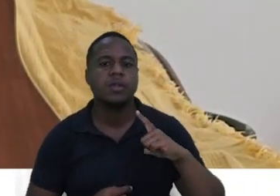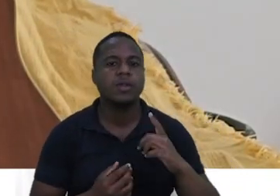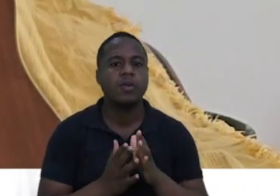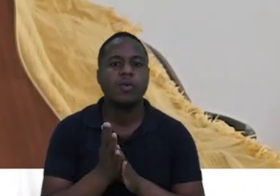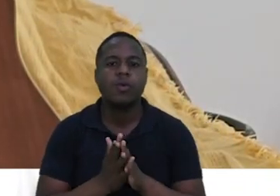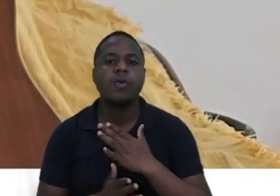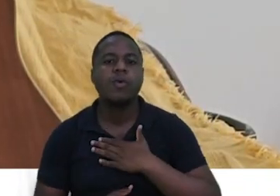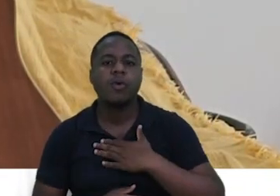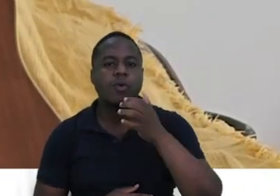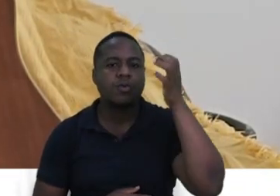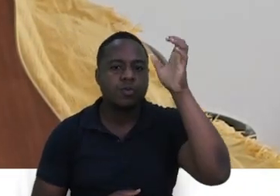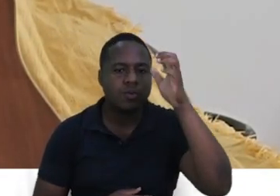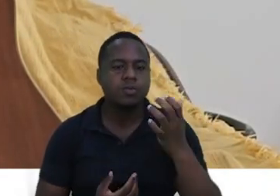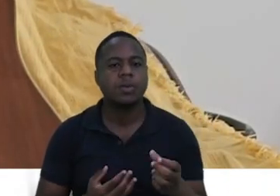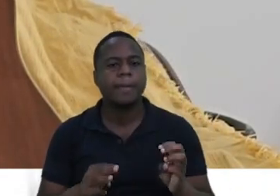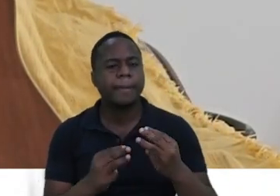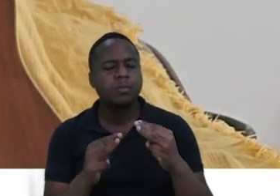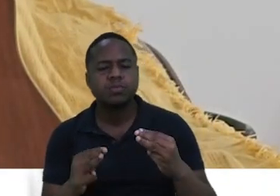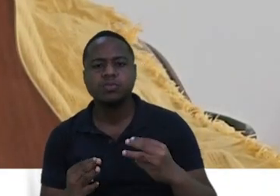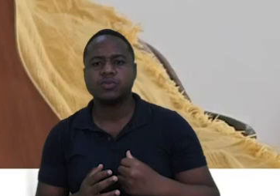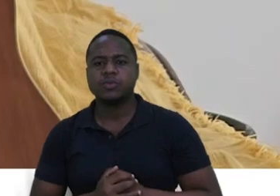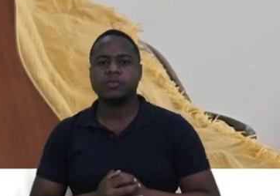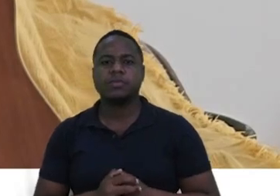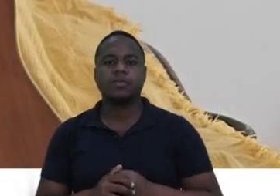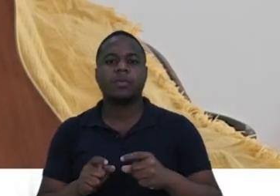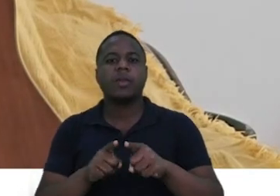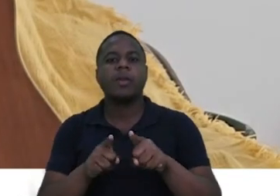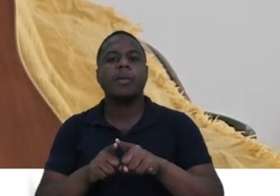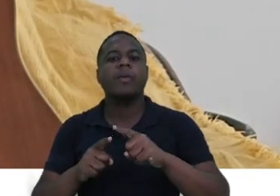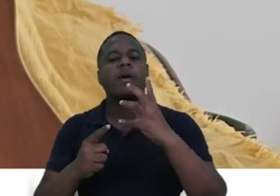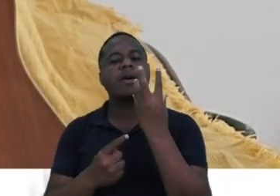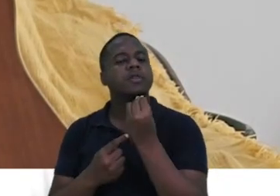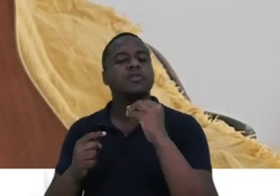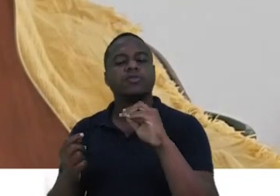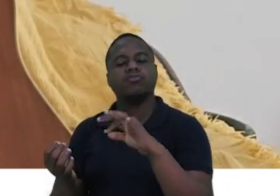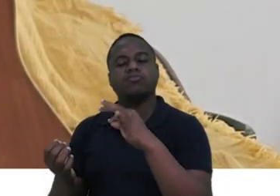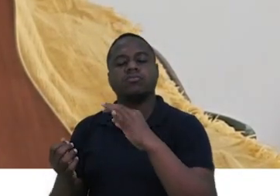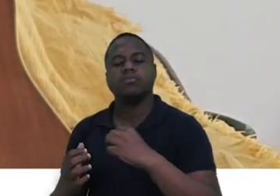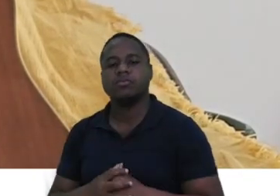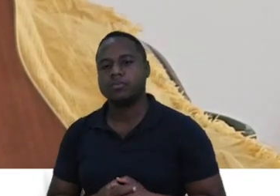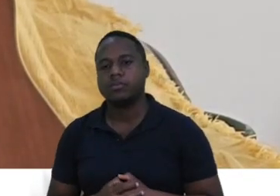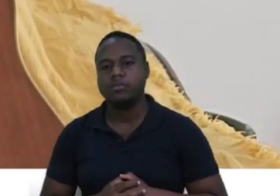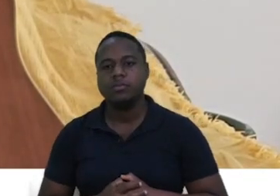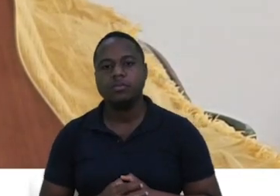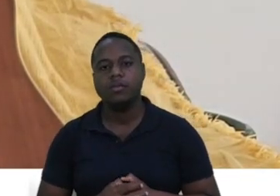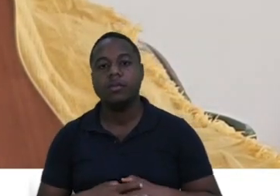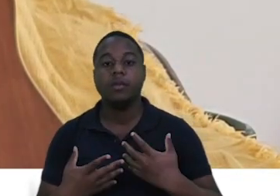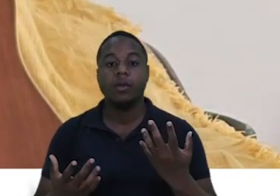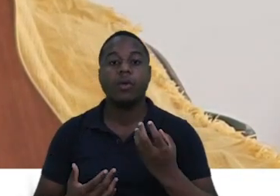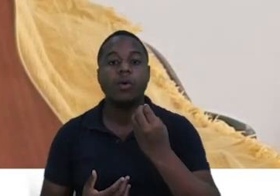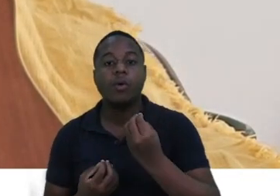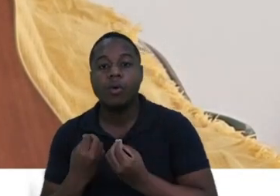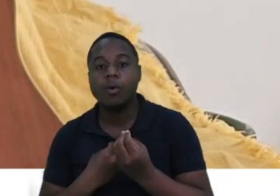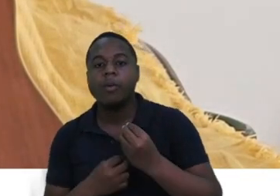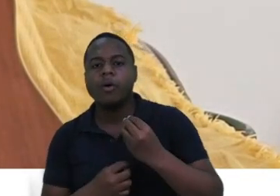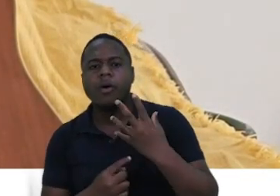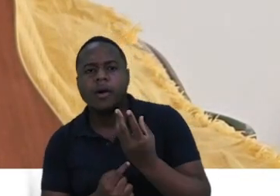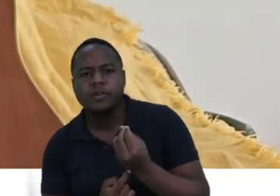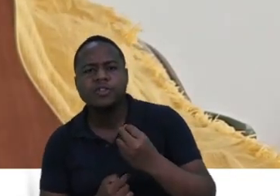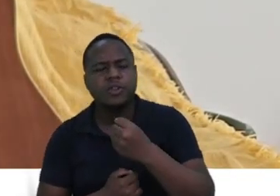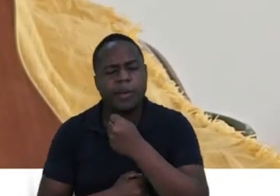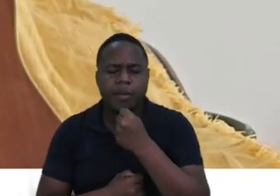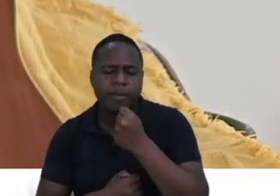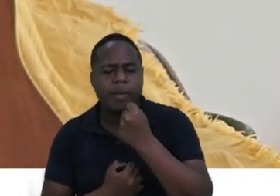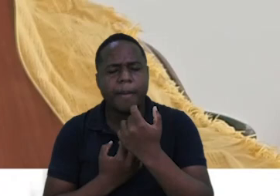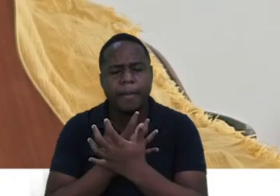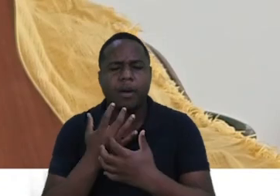às questões de cultura, às questões de música, à questão das artes como um todo. E nisso faz com que esses artistas eles busquem principalmente